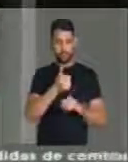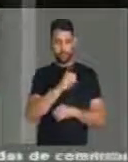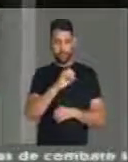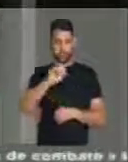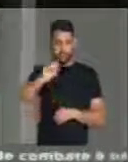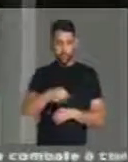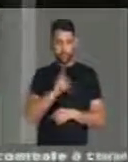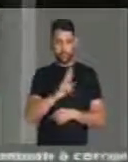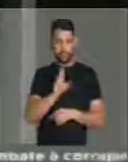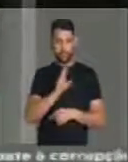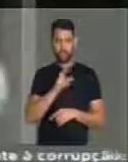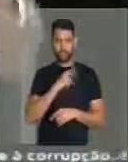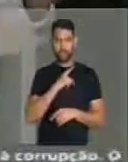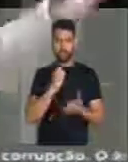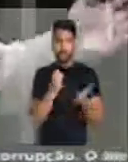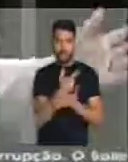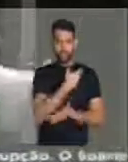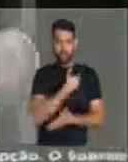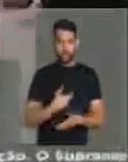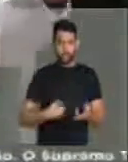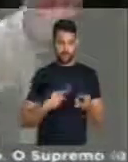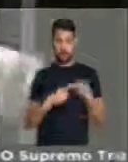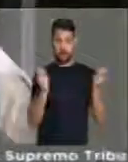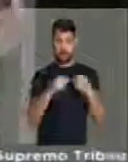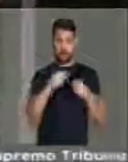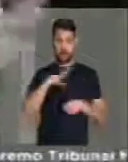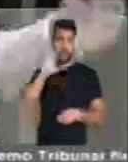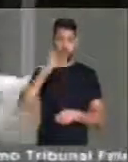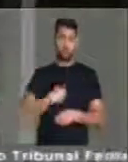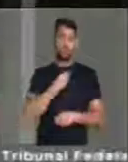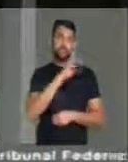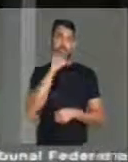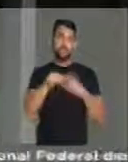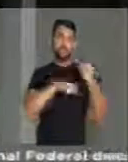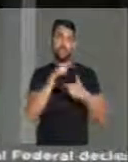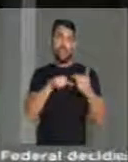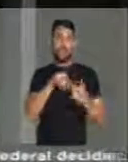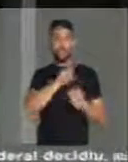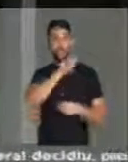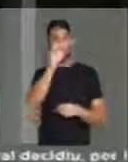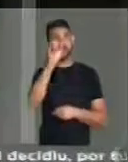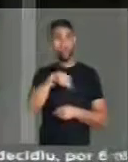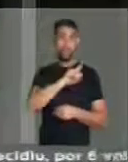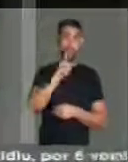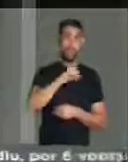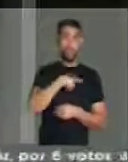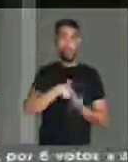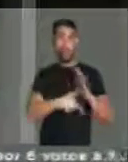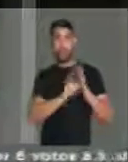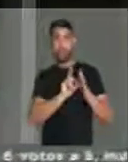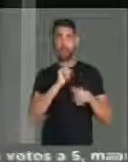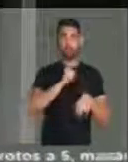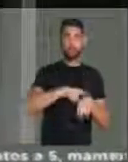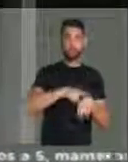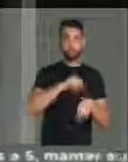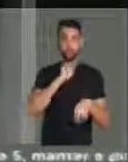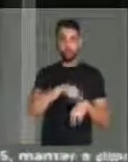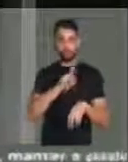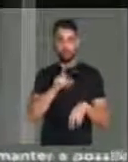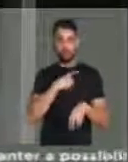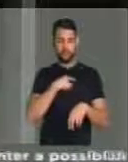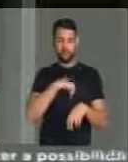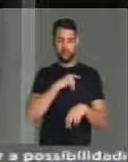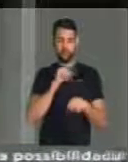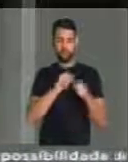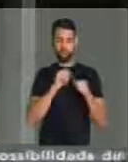mil reais com os cofres públicos para poder decidir se vai trabalhar no dia seguinte mais cedo. Não é o